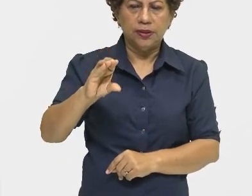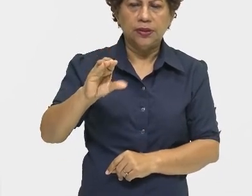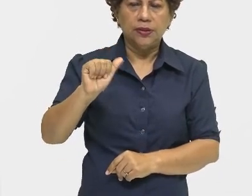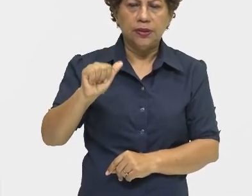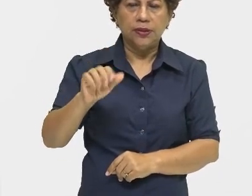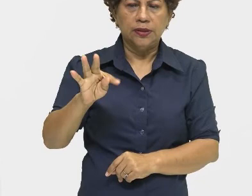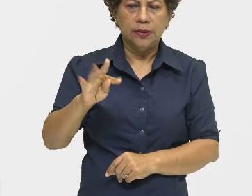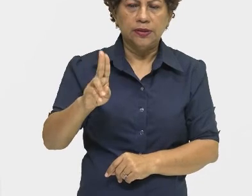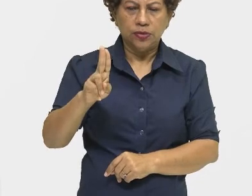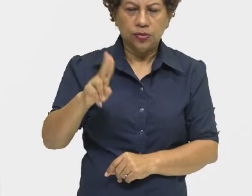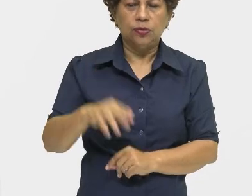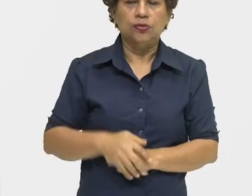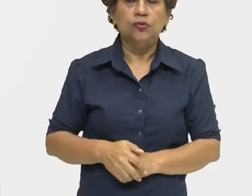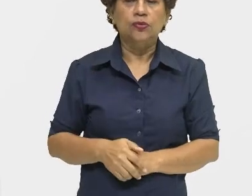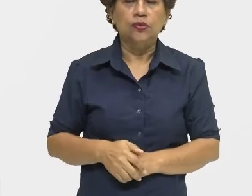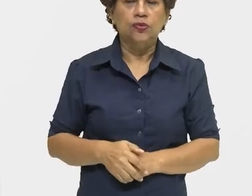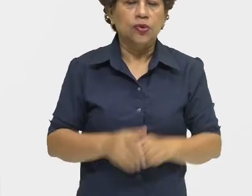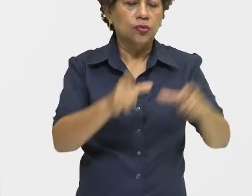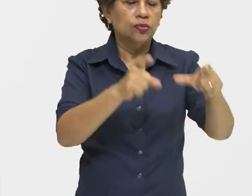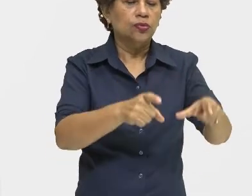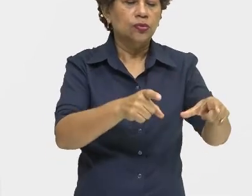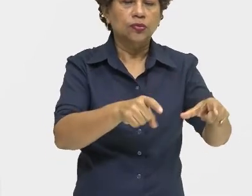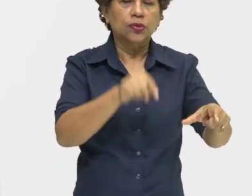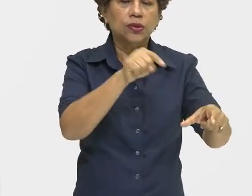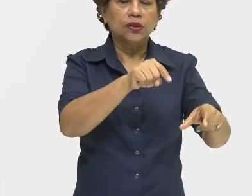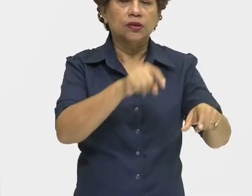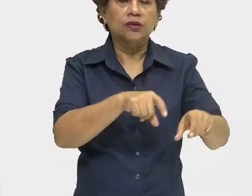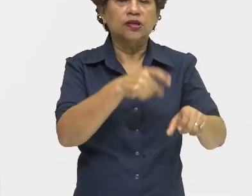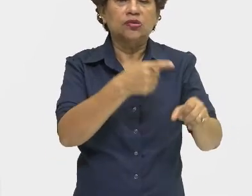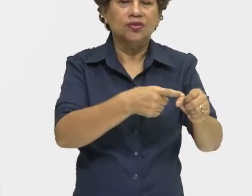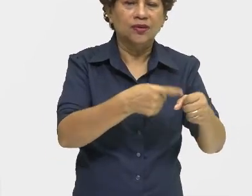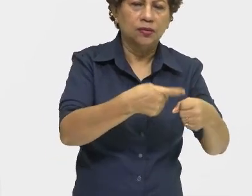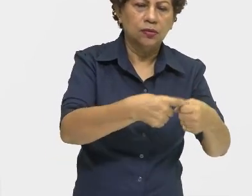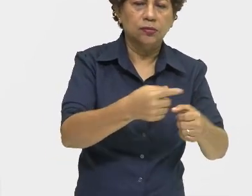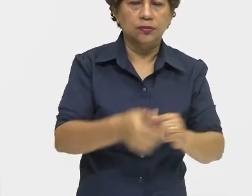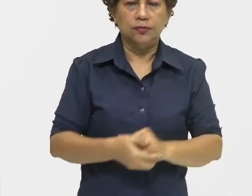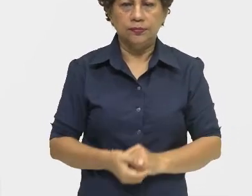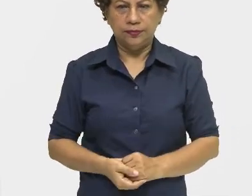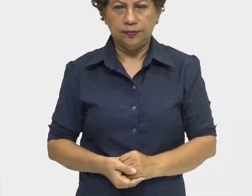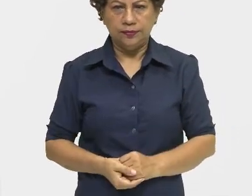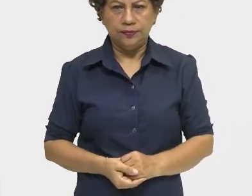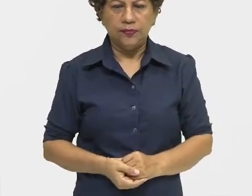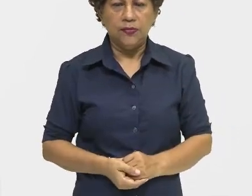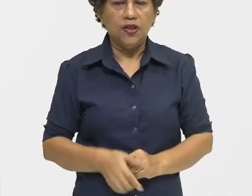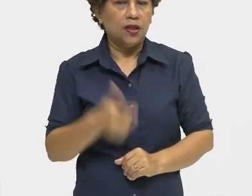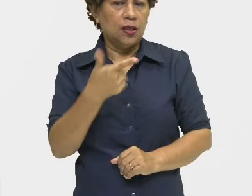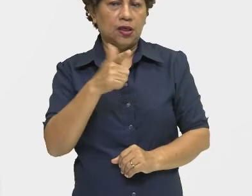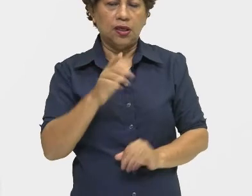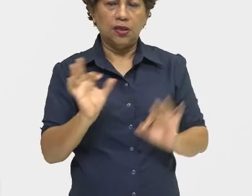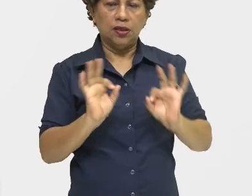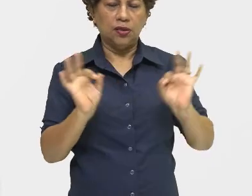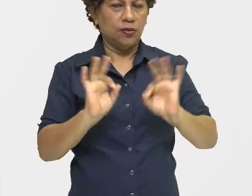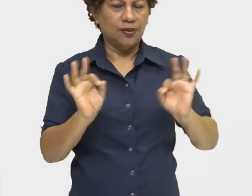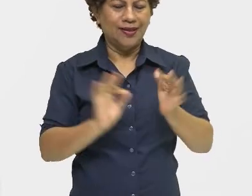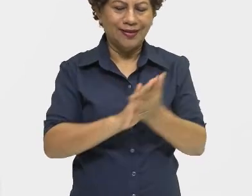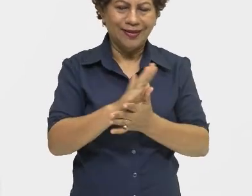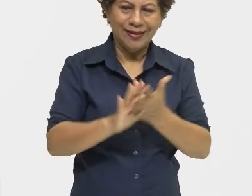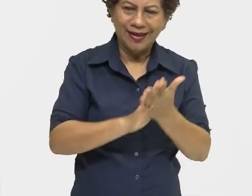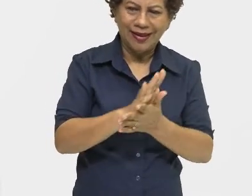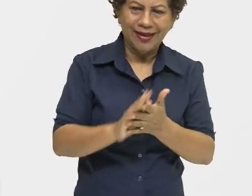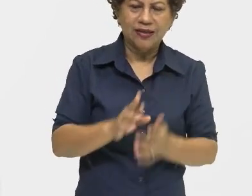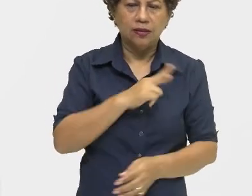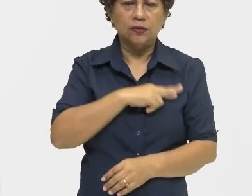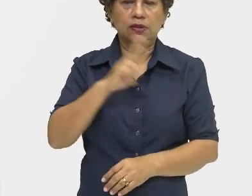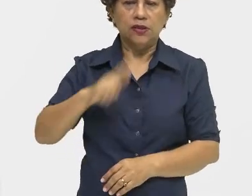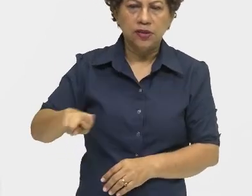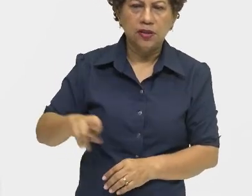conhecido como maracatu de baque solto. O maracatu rural ele não tem vínculo religioso e ele se